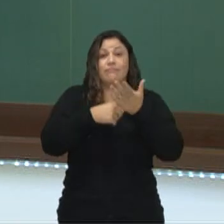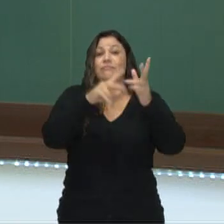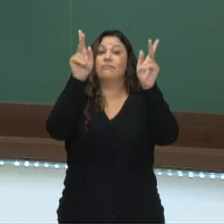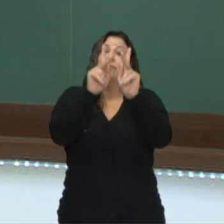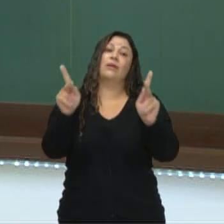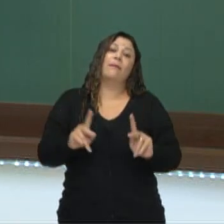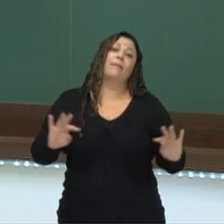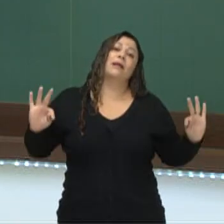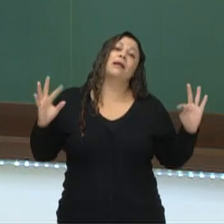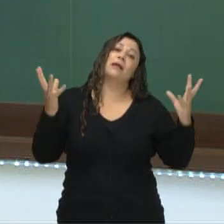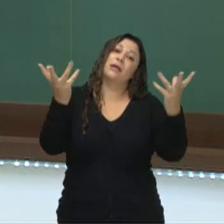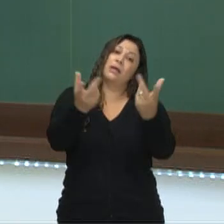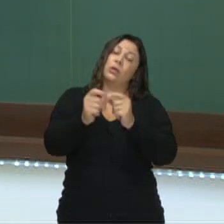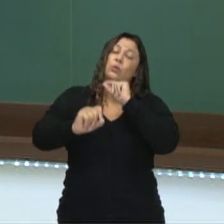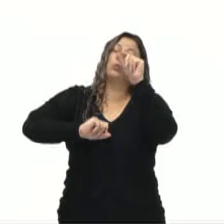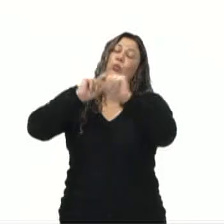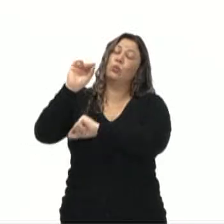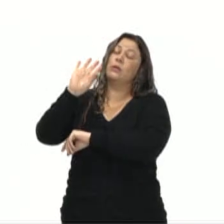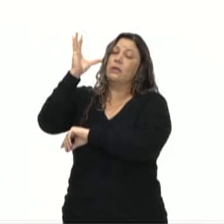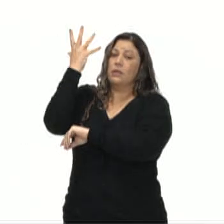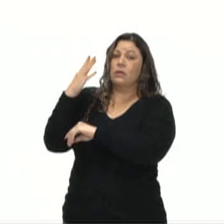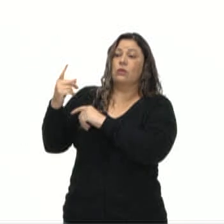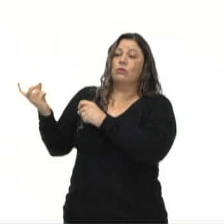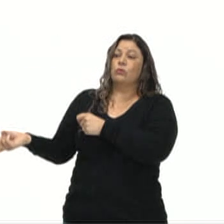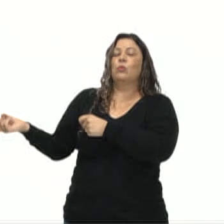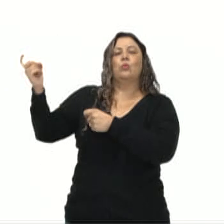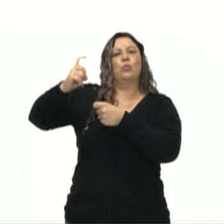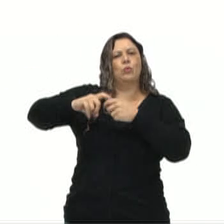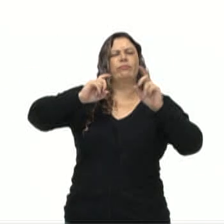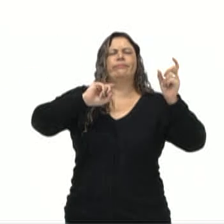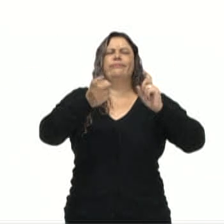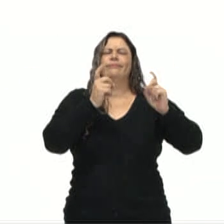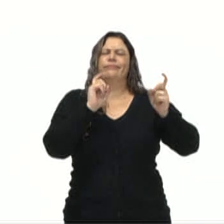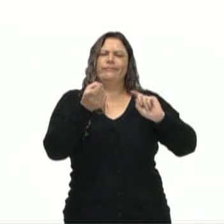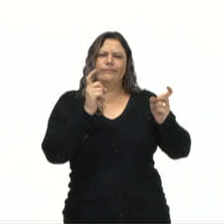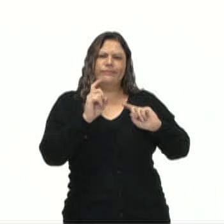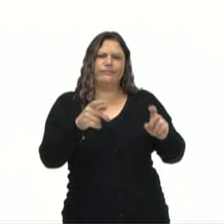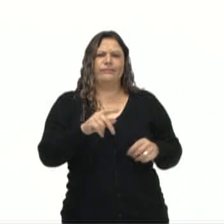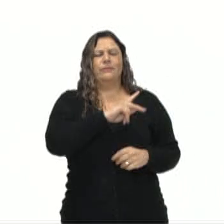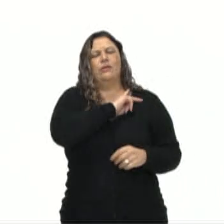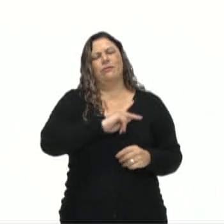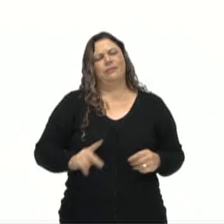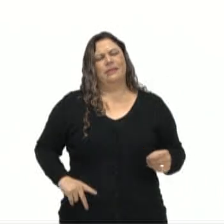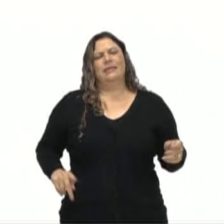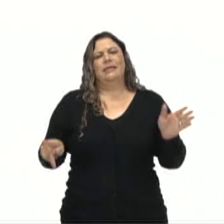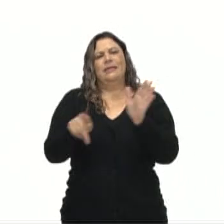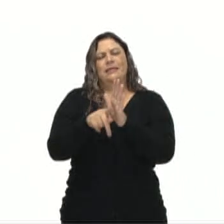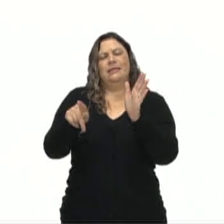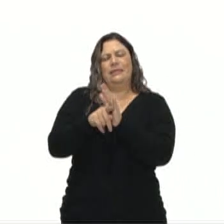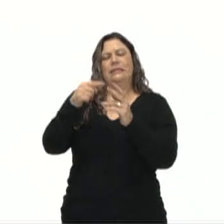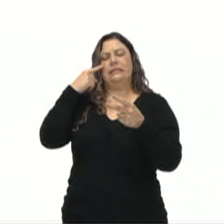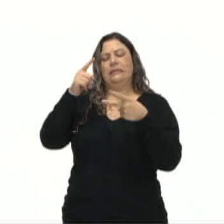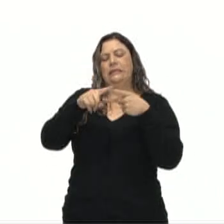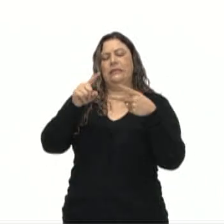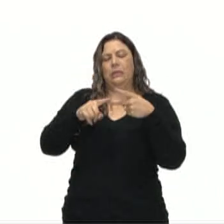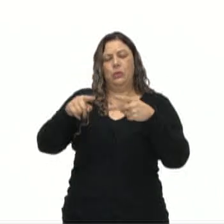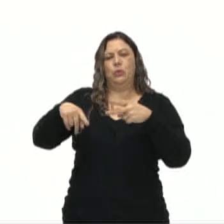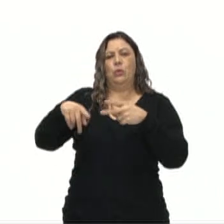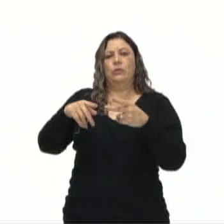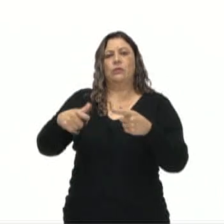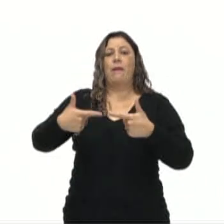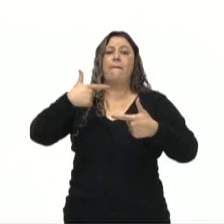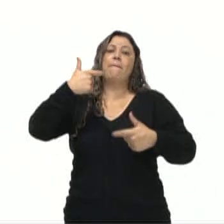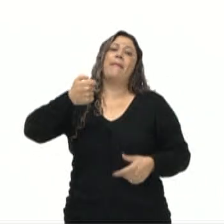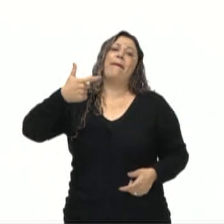aqui o que aconteceu. Quando voltaram da reunião, os presidentes de Ruanda e Burundi foram mortos